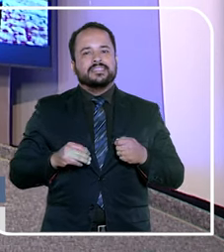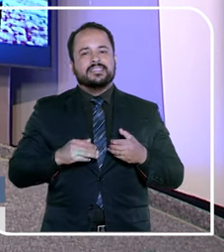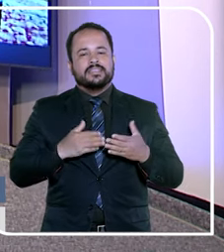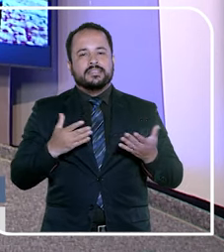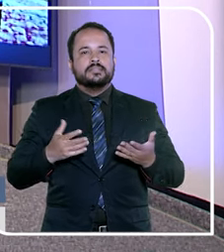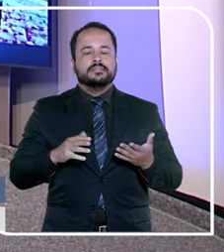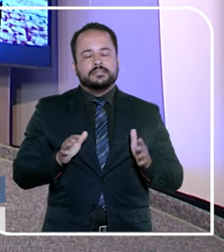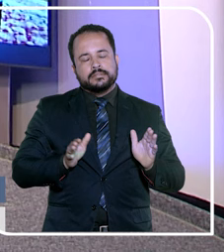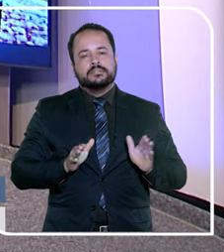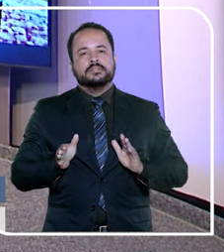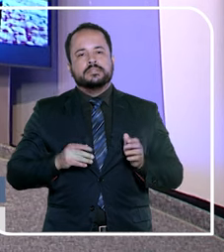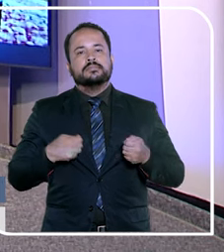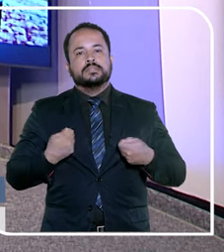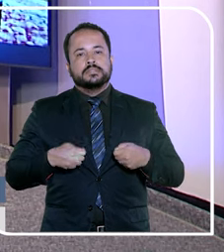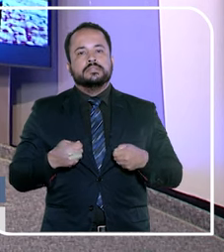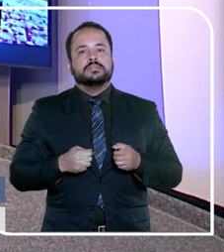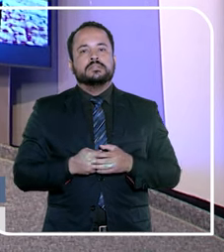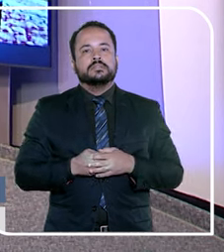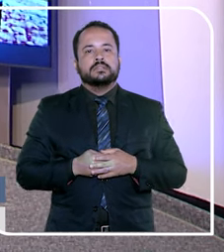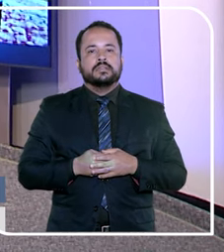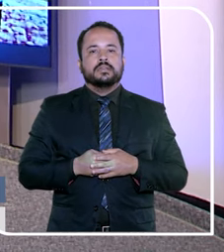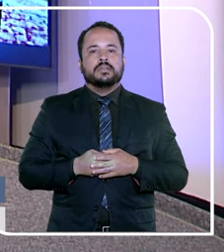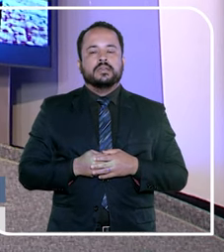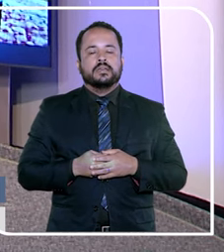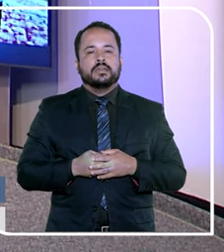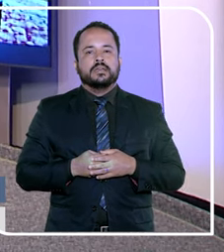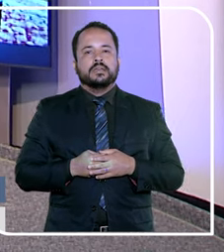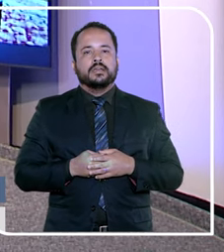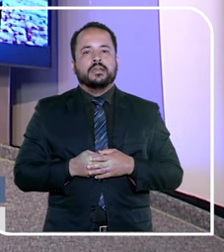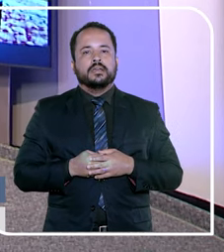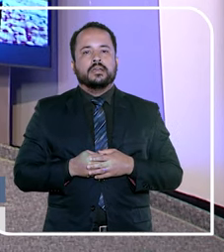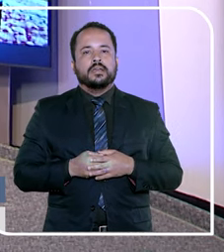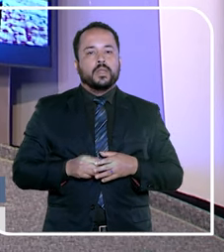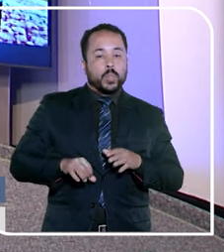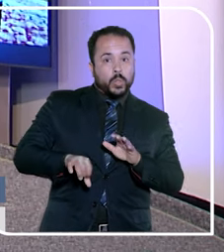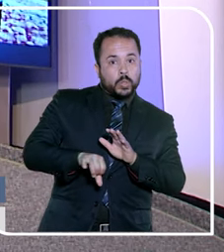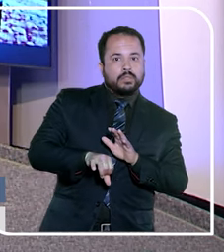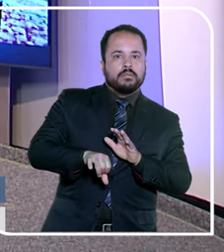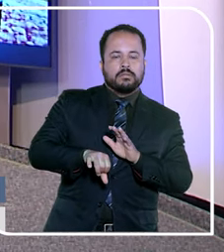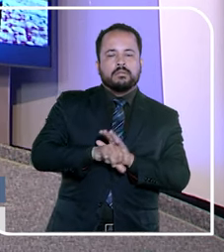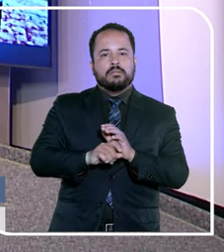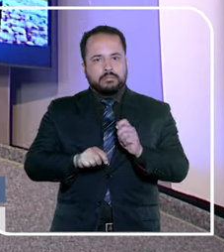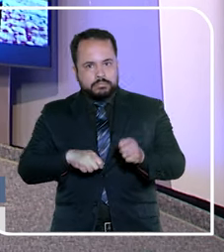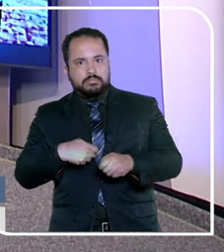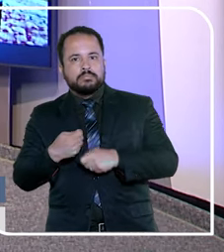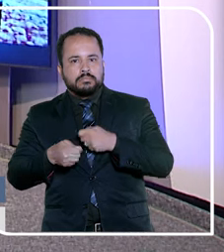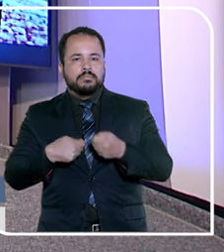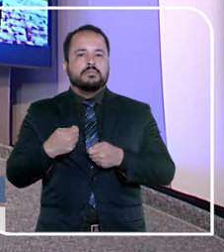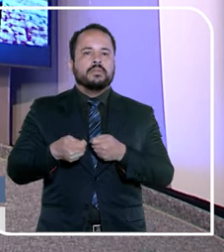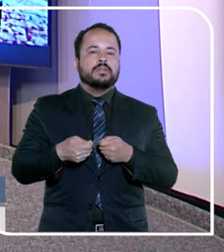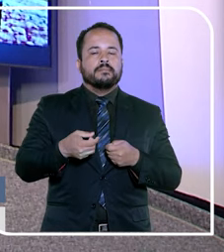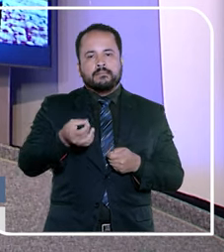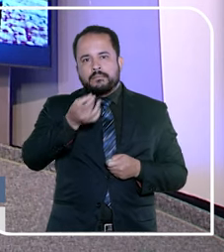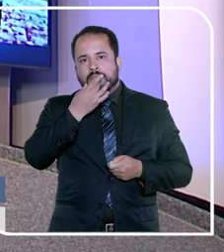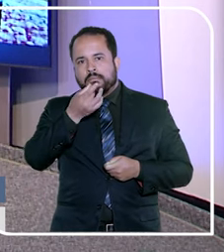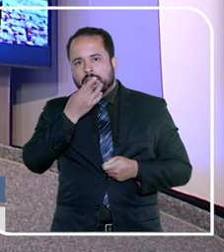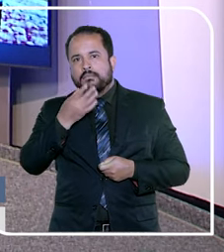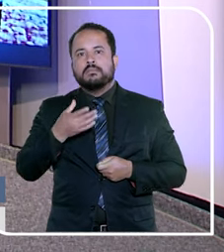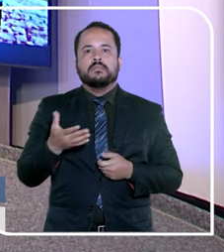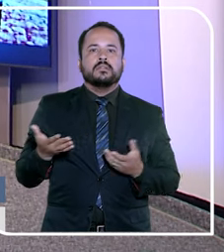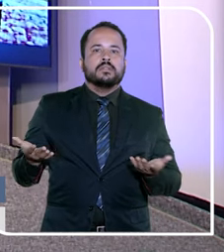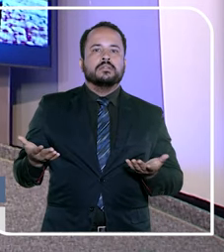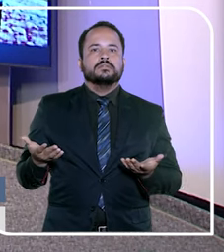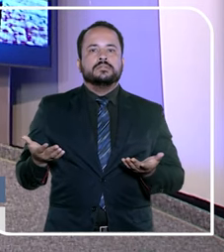e no caso da do contrabando de medicamento a mesma coisa se for uma doença